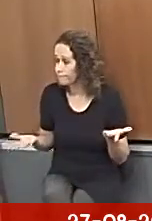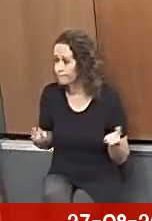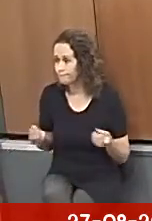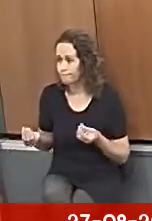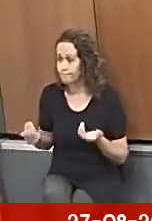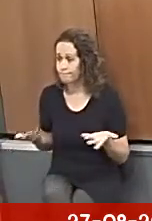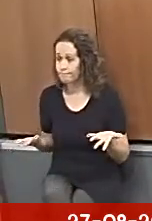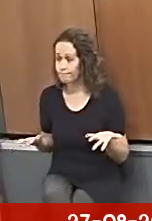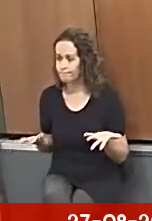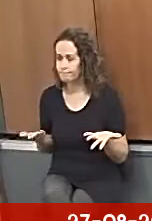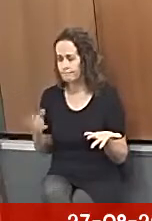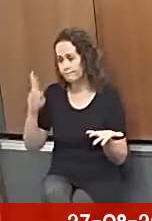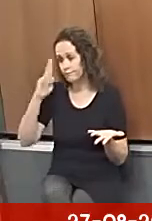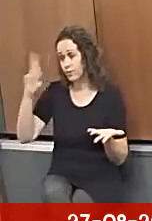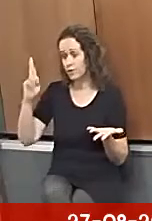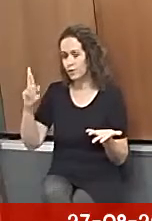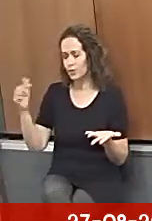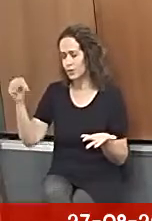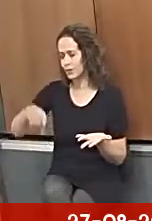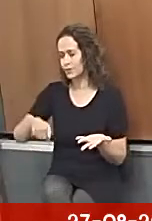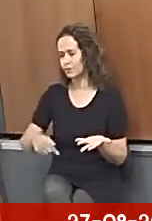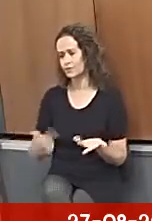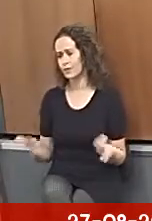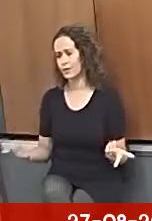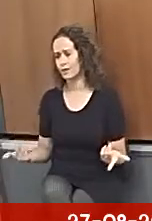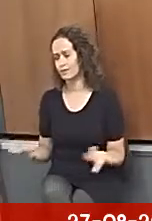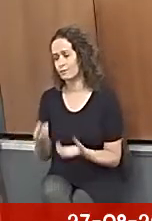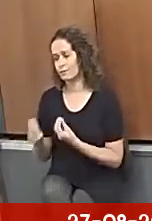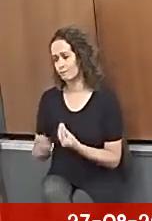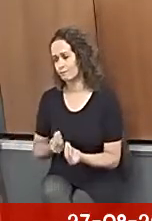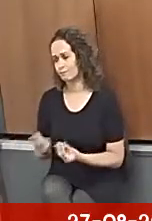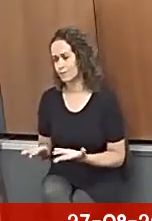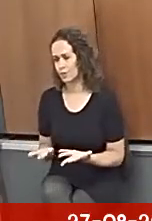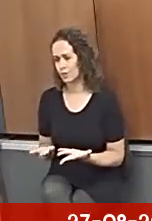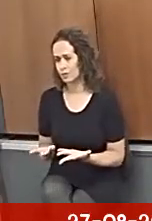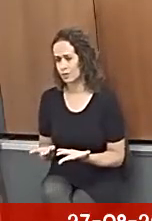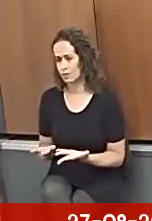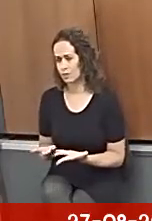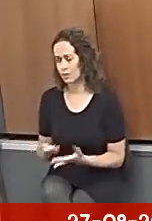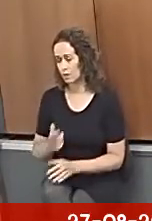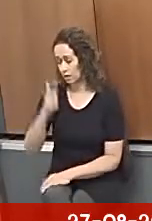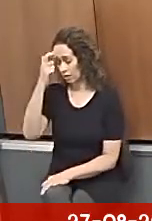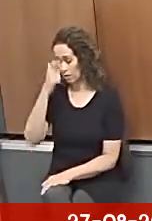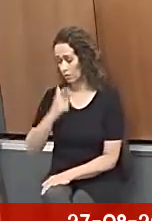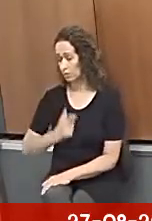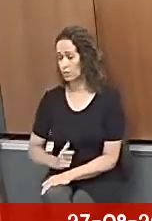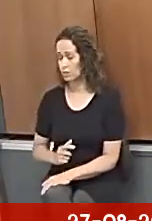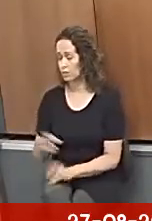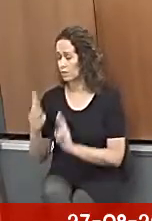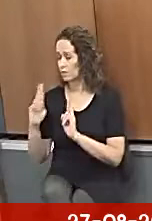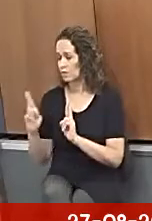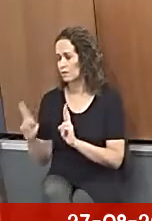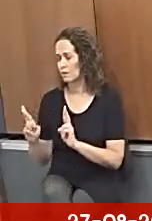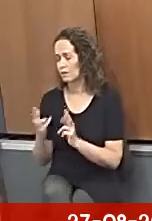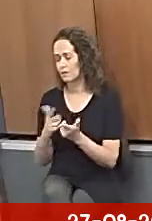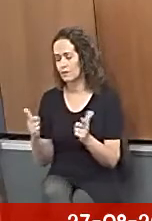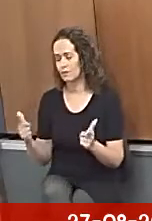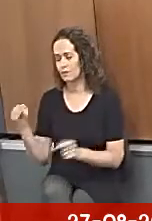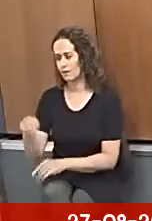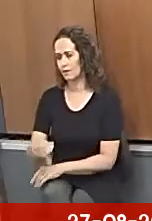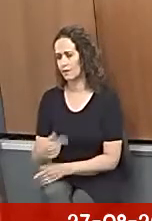tem um diretor da minas arena que tem a pessoa responsável pela minas arena não está aqui